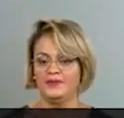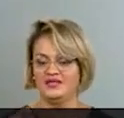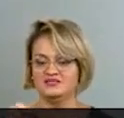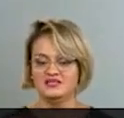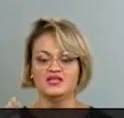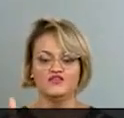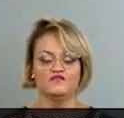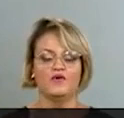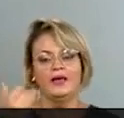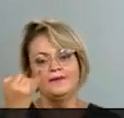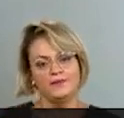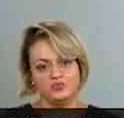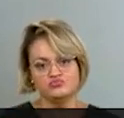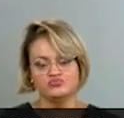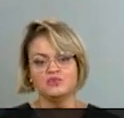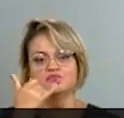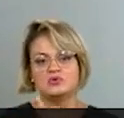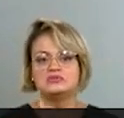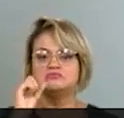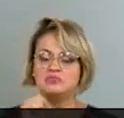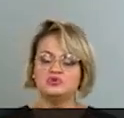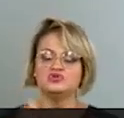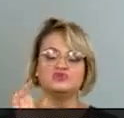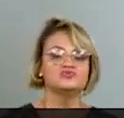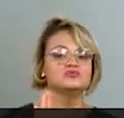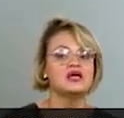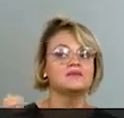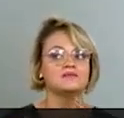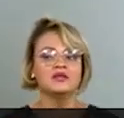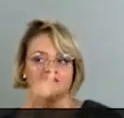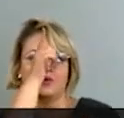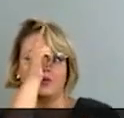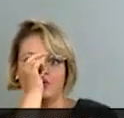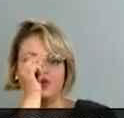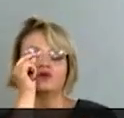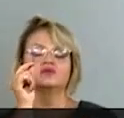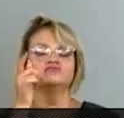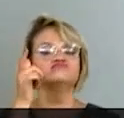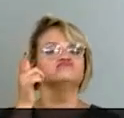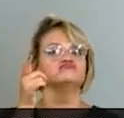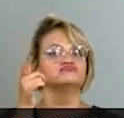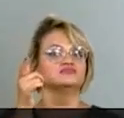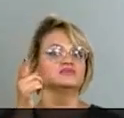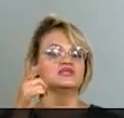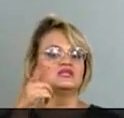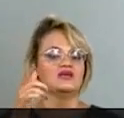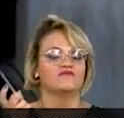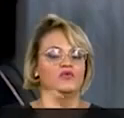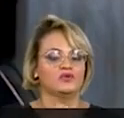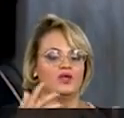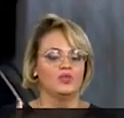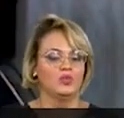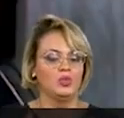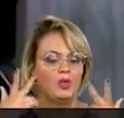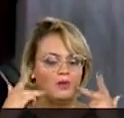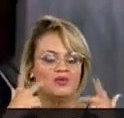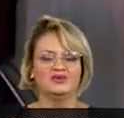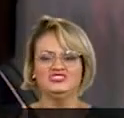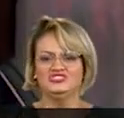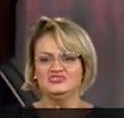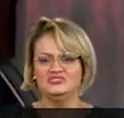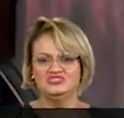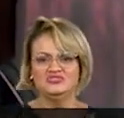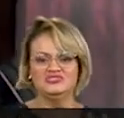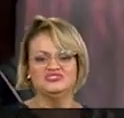essa questão dos impostos, que ajudaria as empresas a ganhar algum fôlego para poder operar e retomar a vida normal. O endividamento